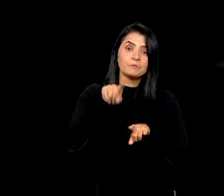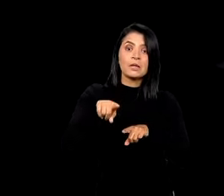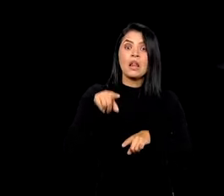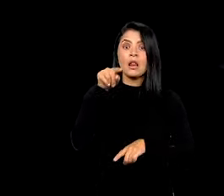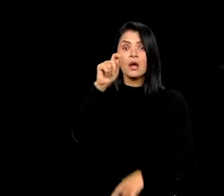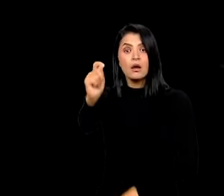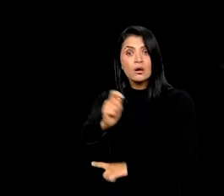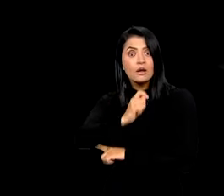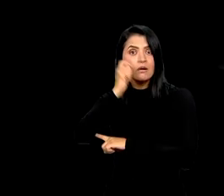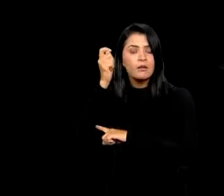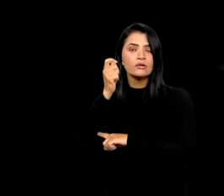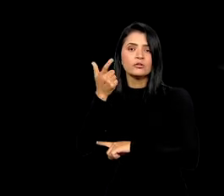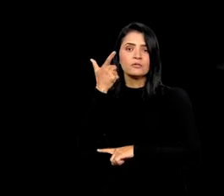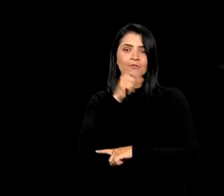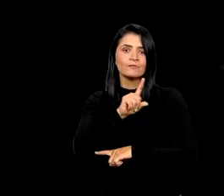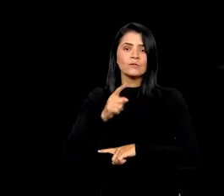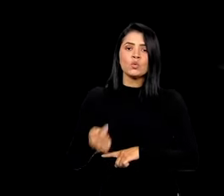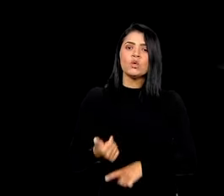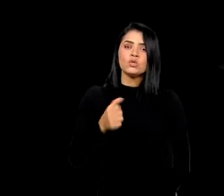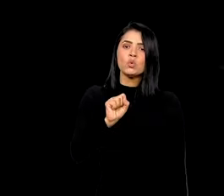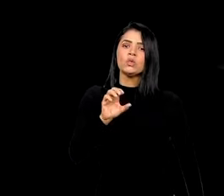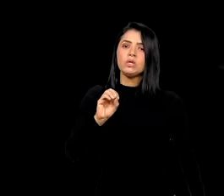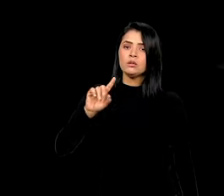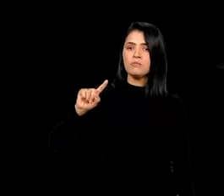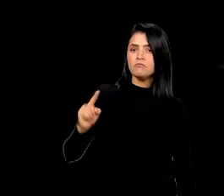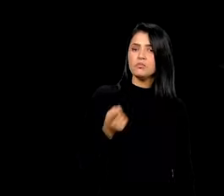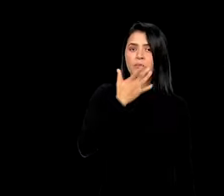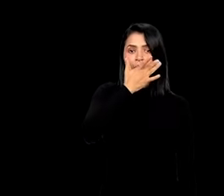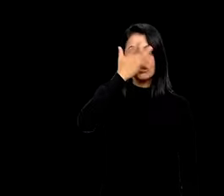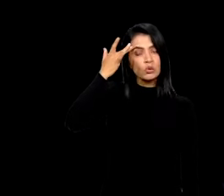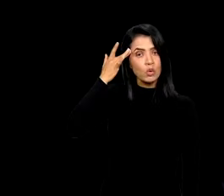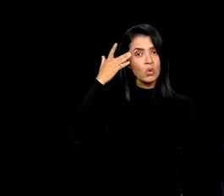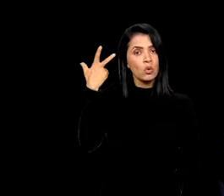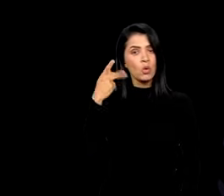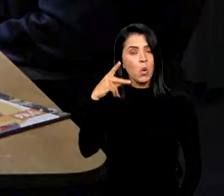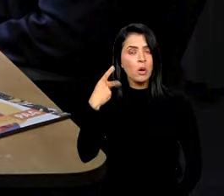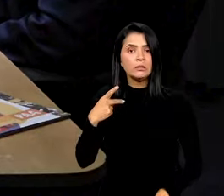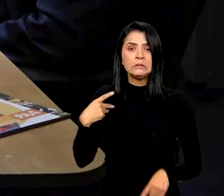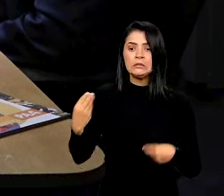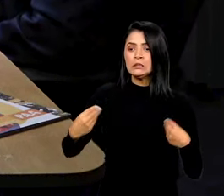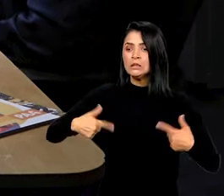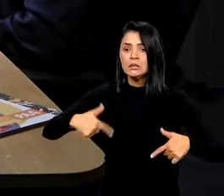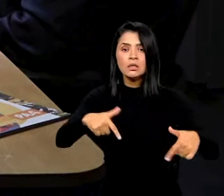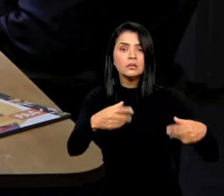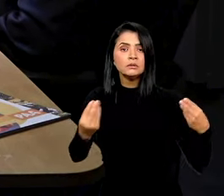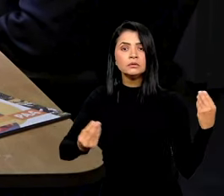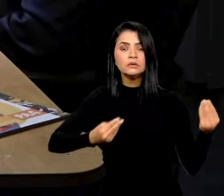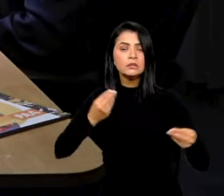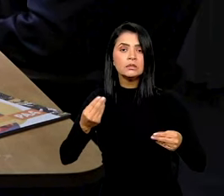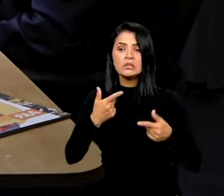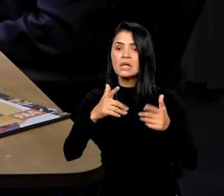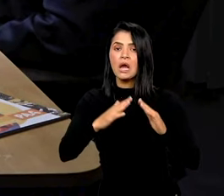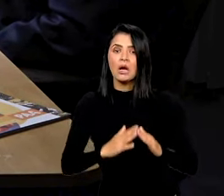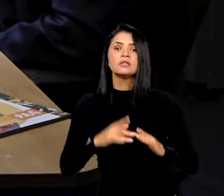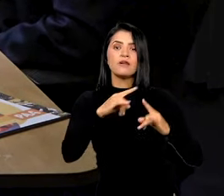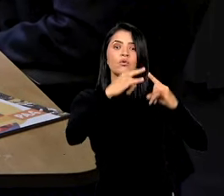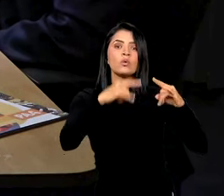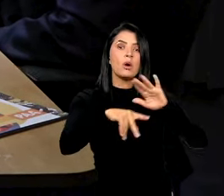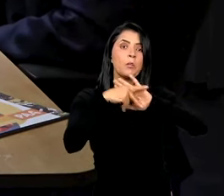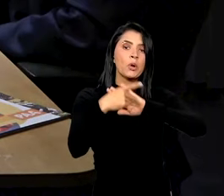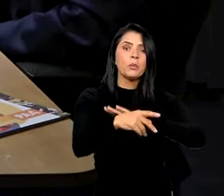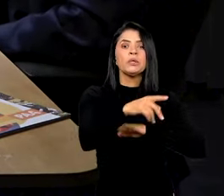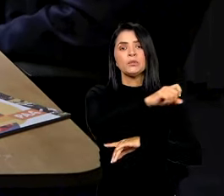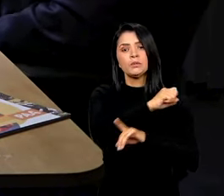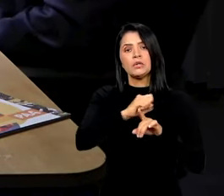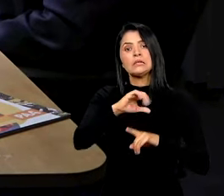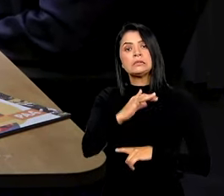Sul. Chegamos a ter quase 80 mil pessoas desabrigadas, né, e que estavam em abrigos da sociedade civil e públicos.